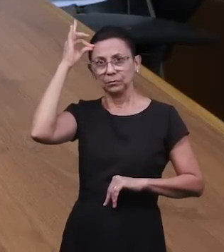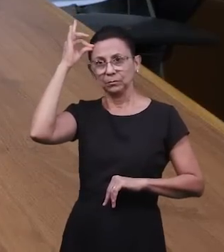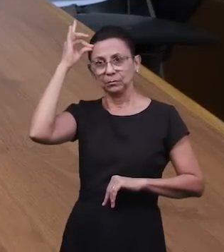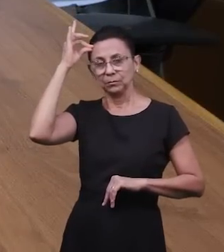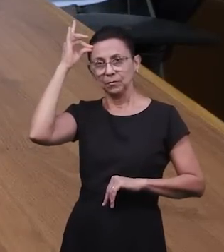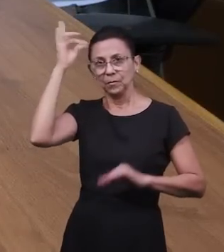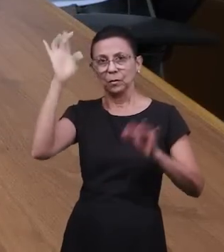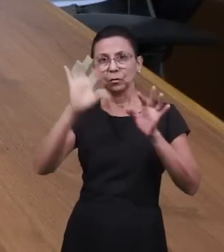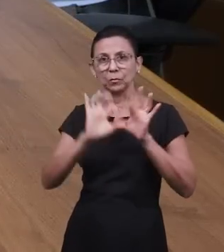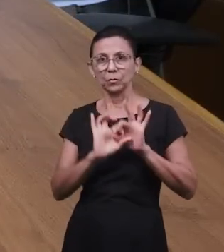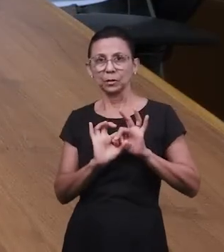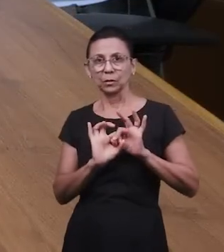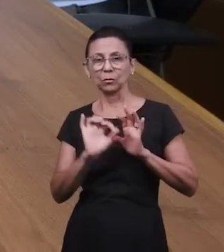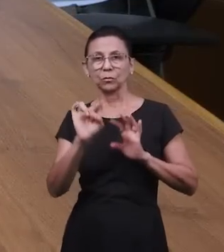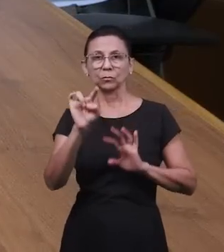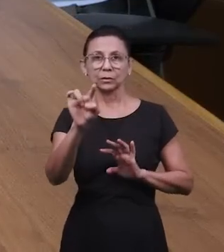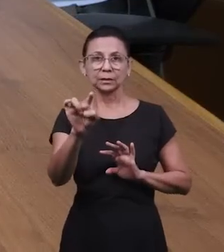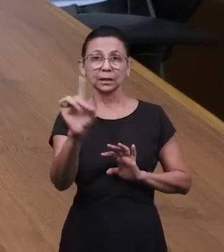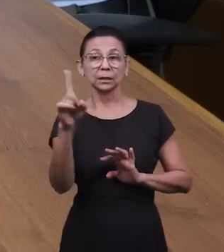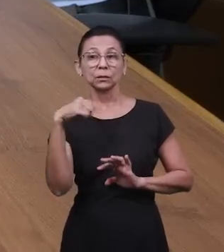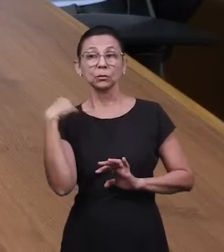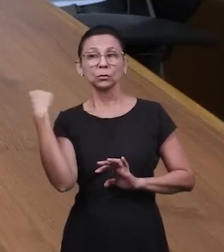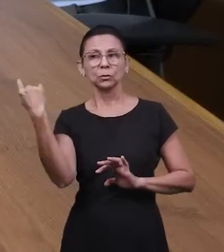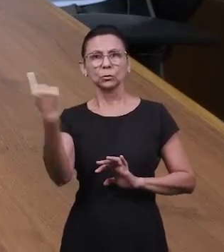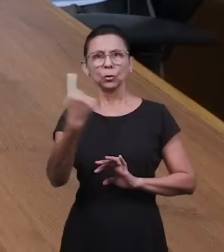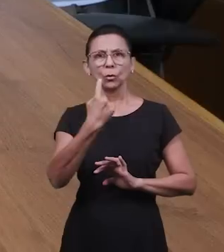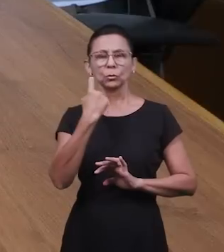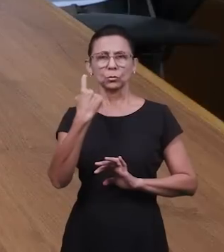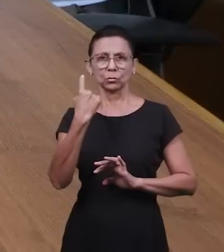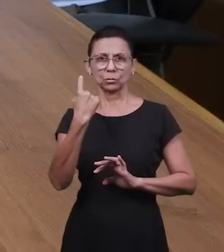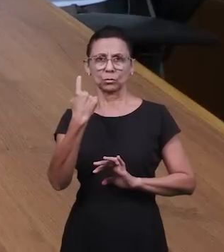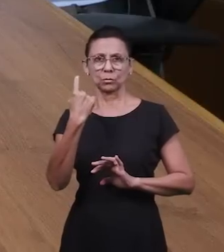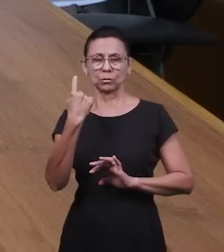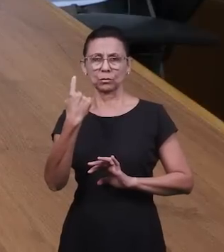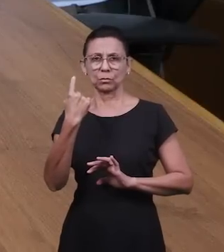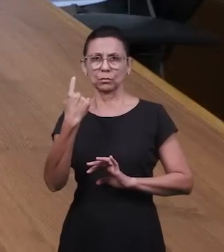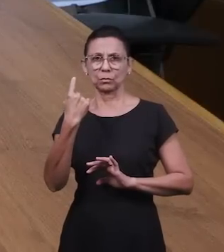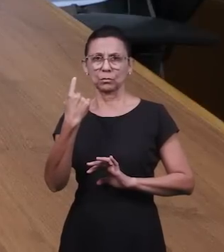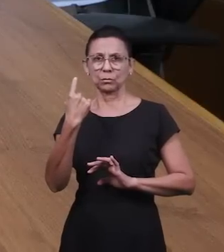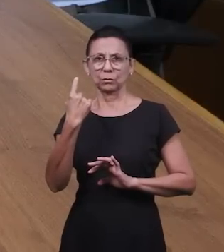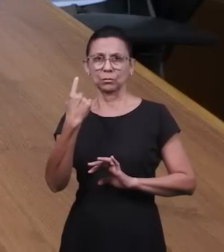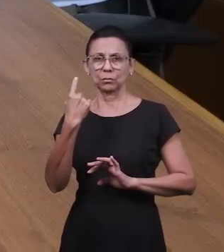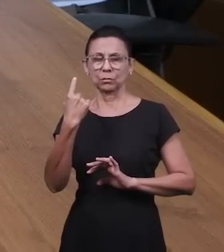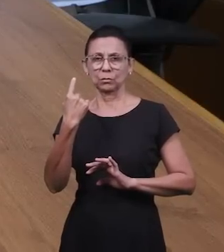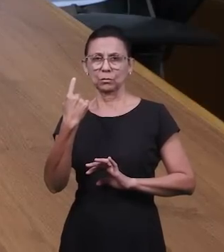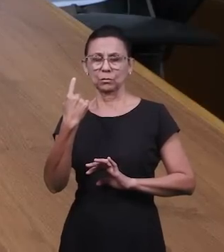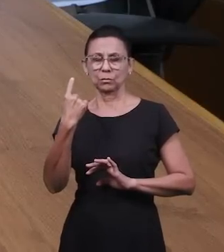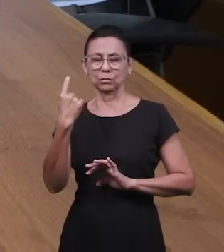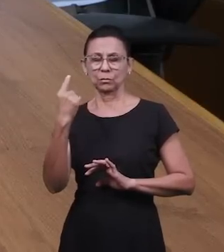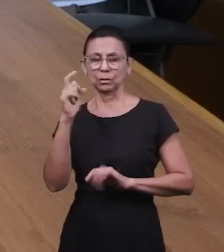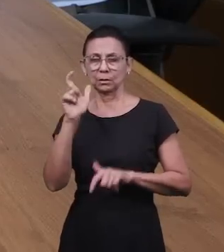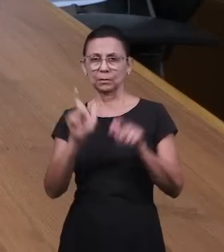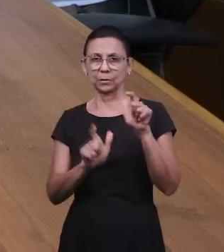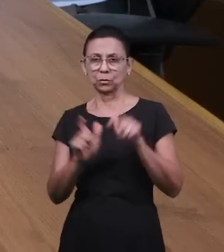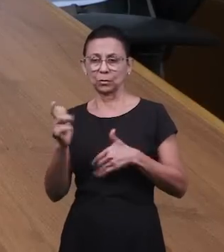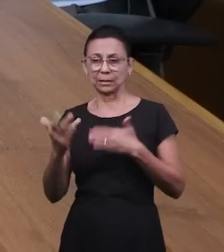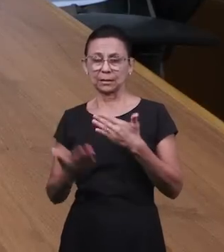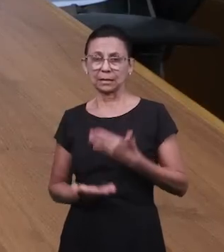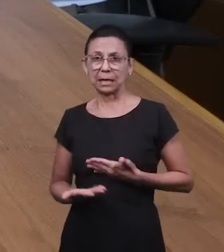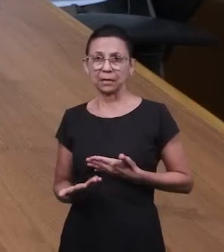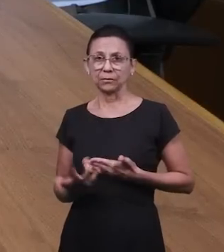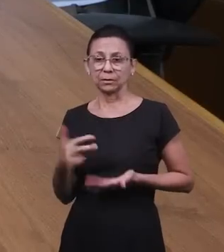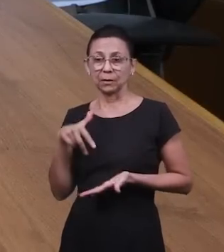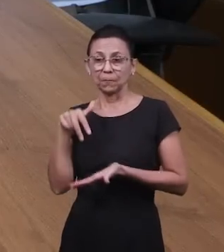com todos os que andam na luz. Então, todos que andam na luz formam uma igreja que tem